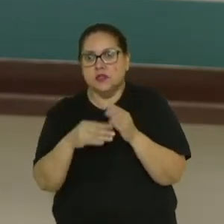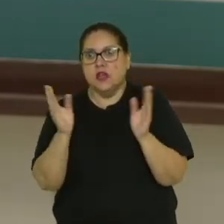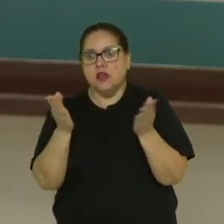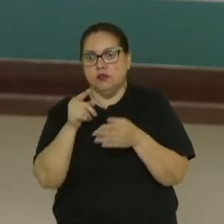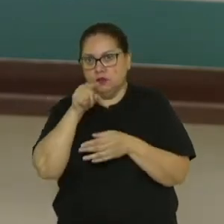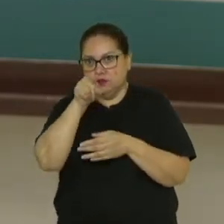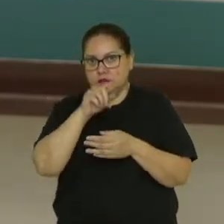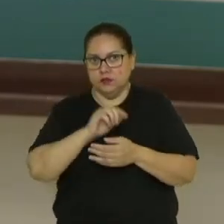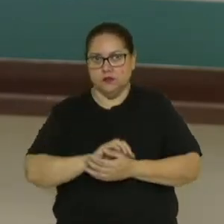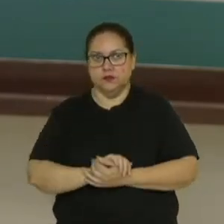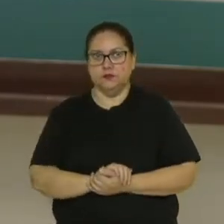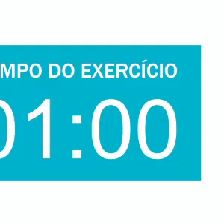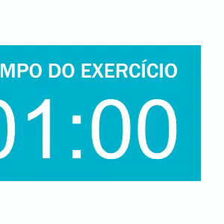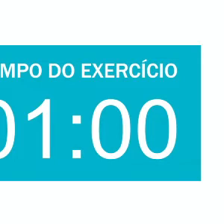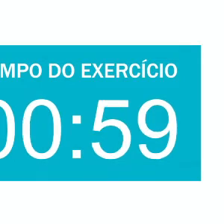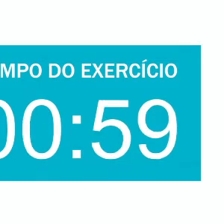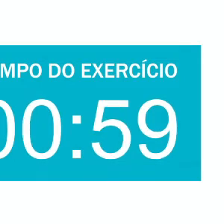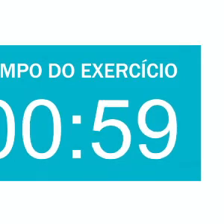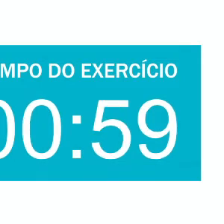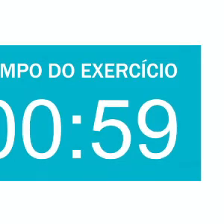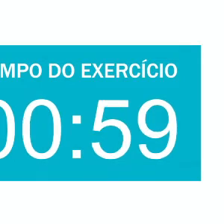vocês.